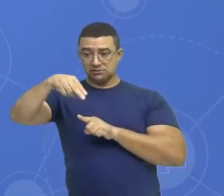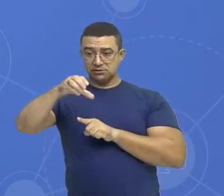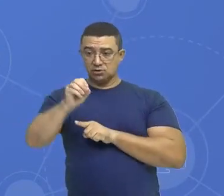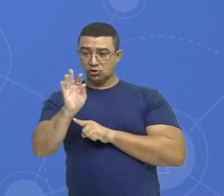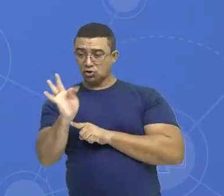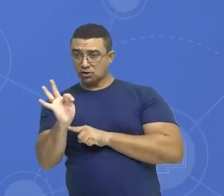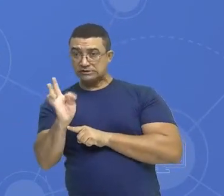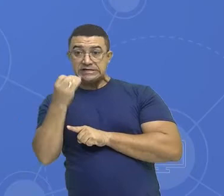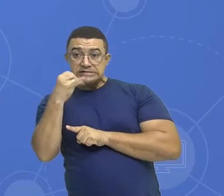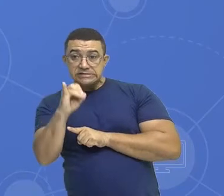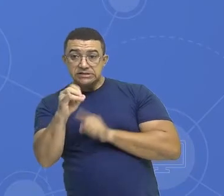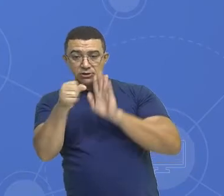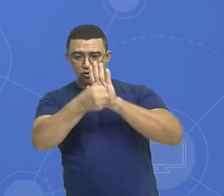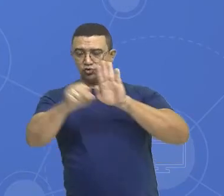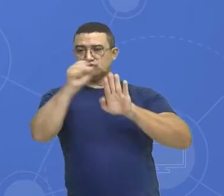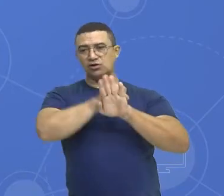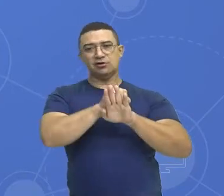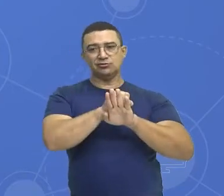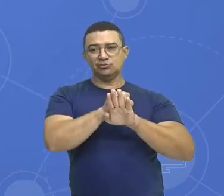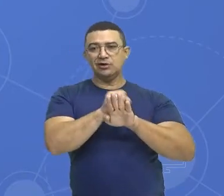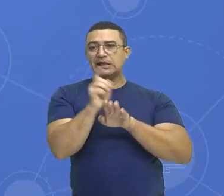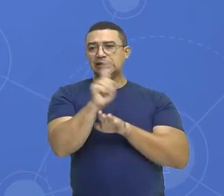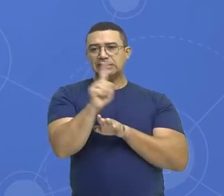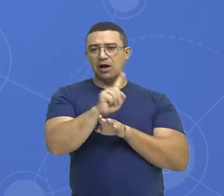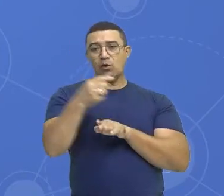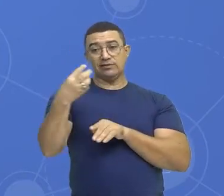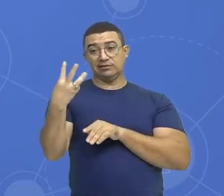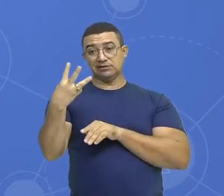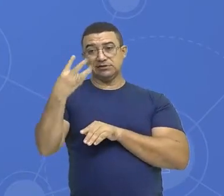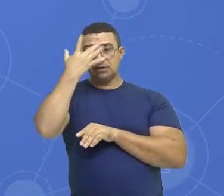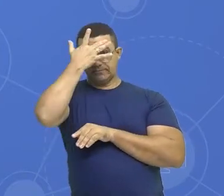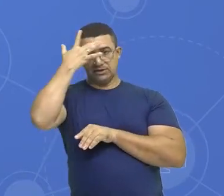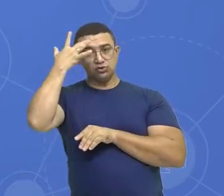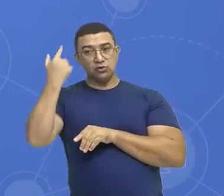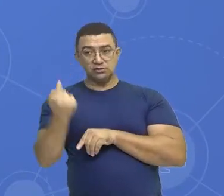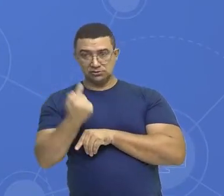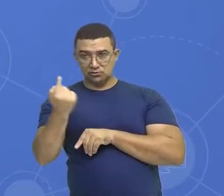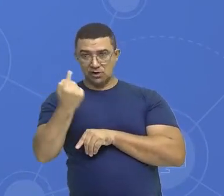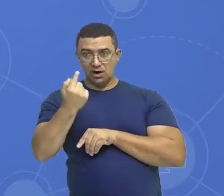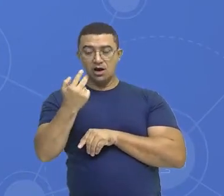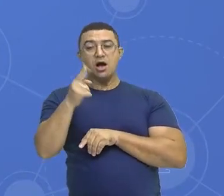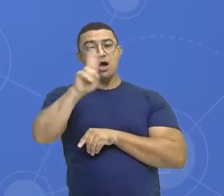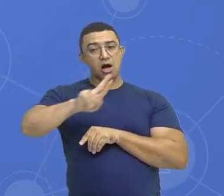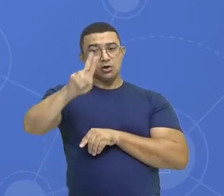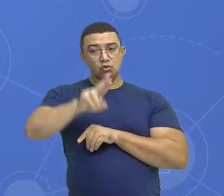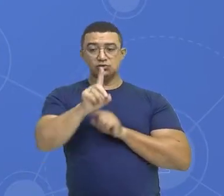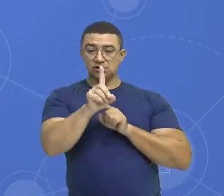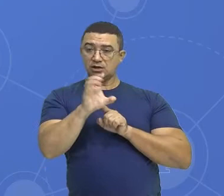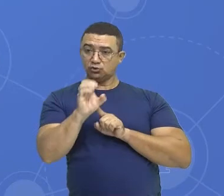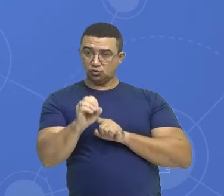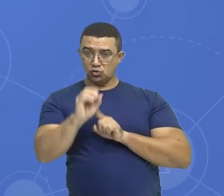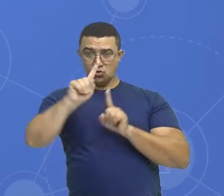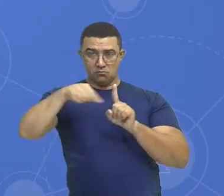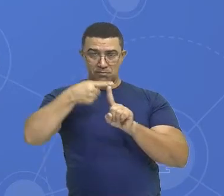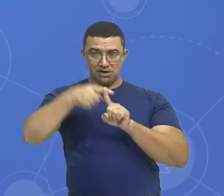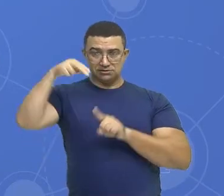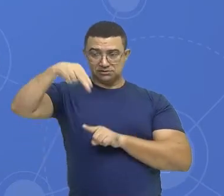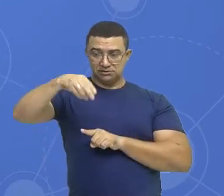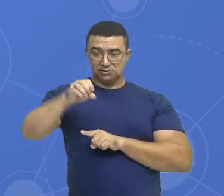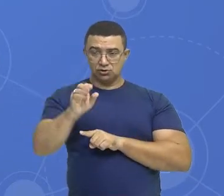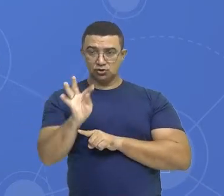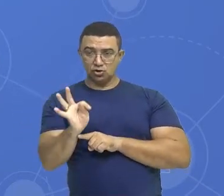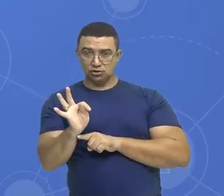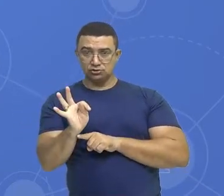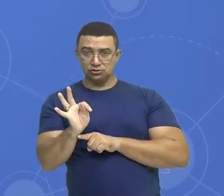não for terceira pessoa do singular, eu vou utilizar essa estrutura do mais not, o verbo auxiliar do mais not. Ou então a